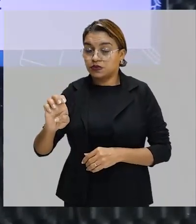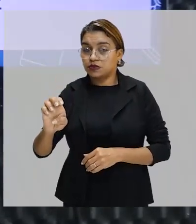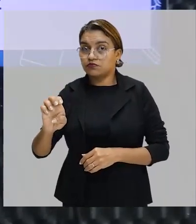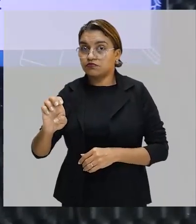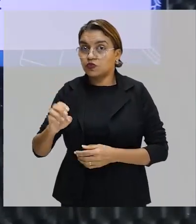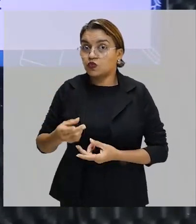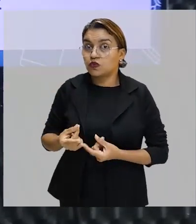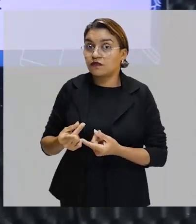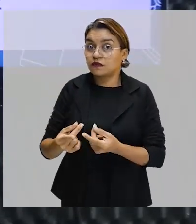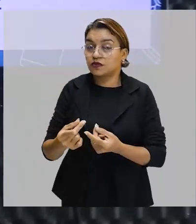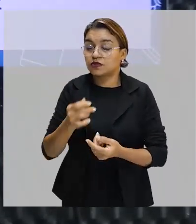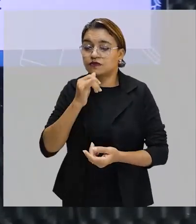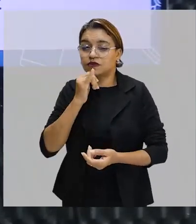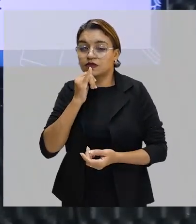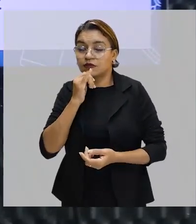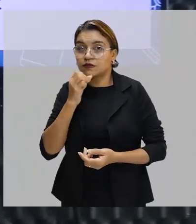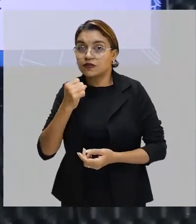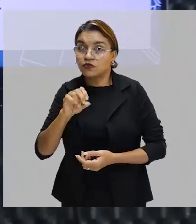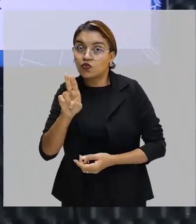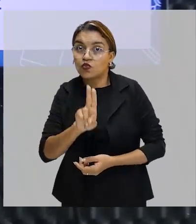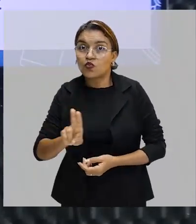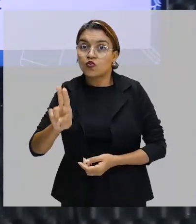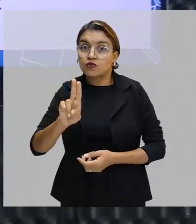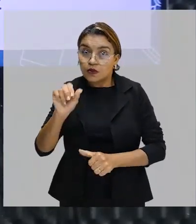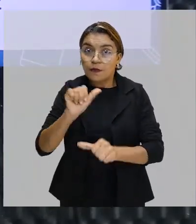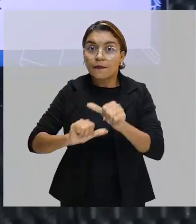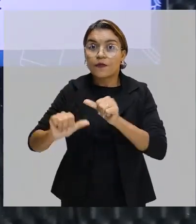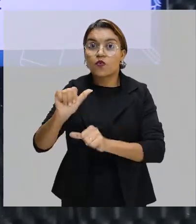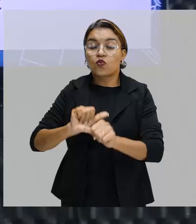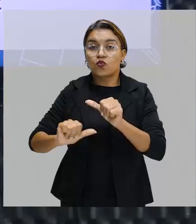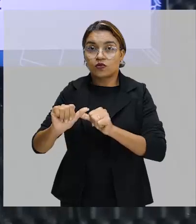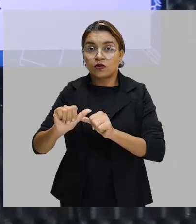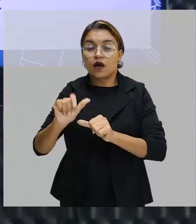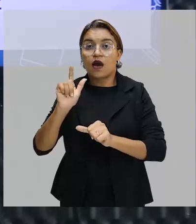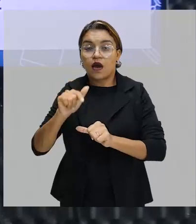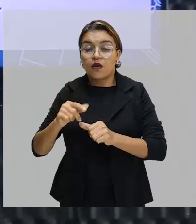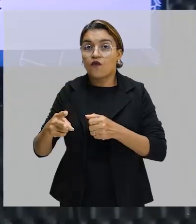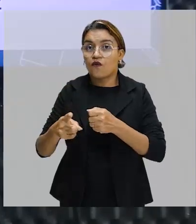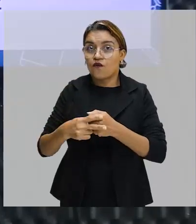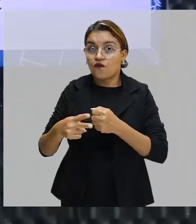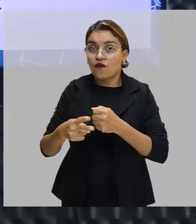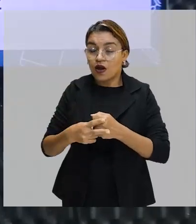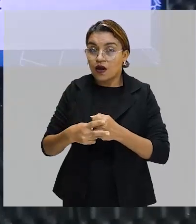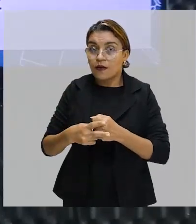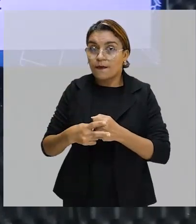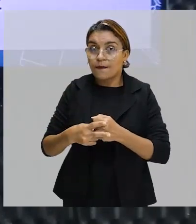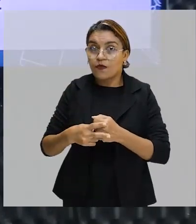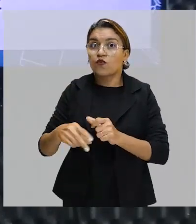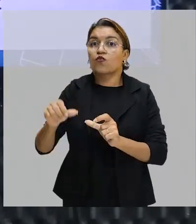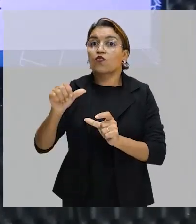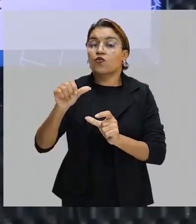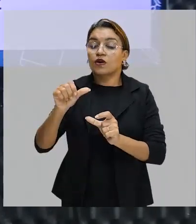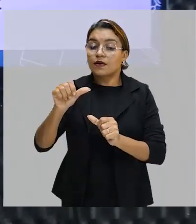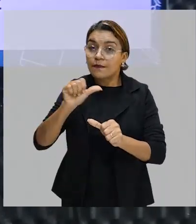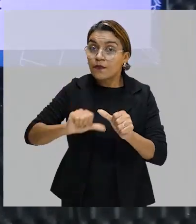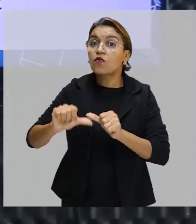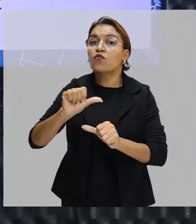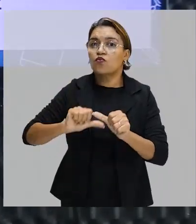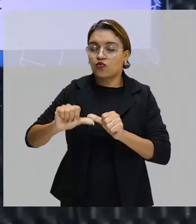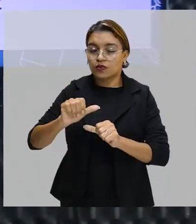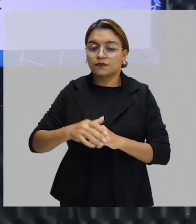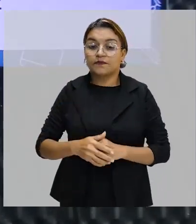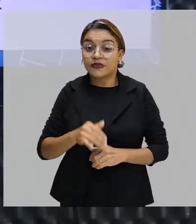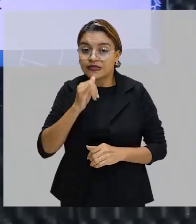Quando você conjuga, ele muda, justamente porque ele é um verbo irregular. A variação are é utilizado